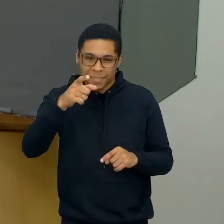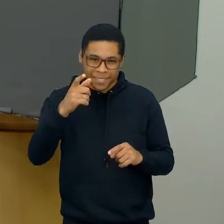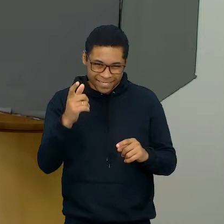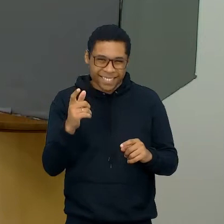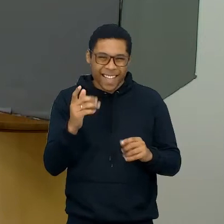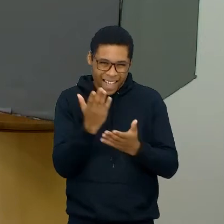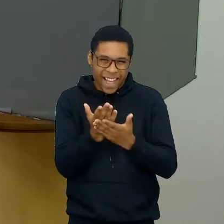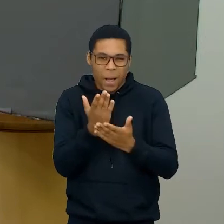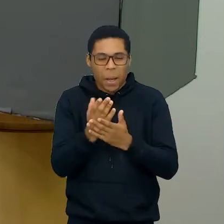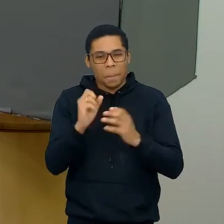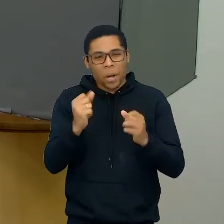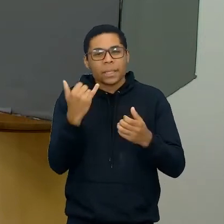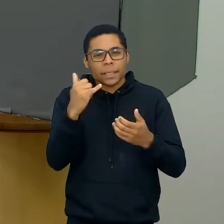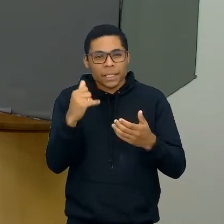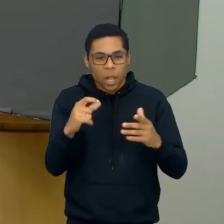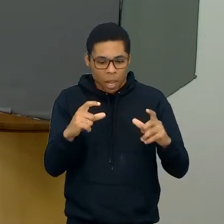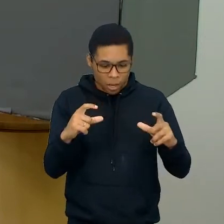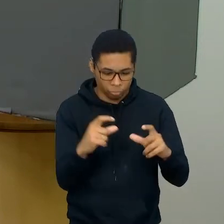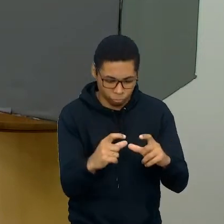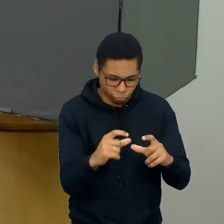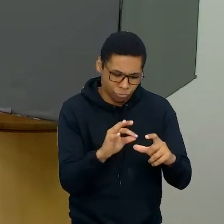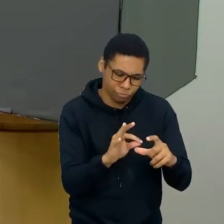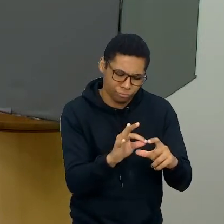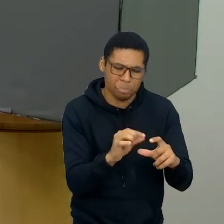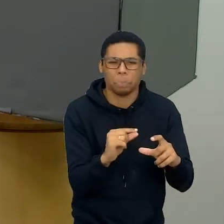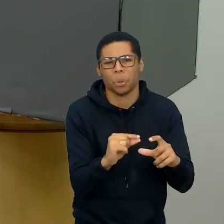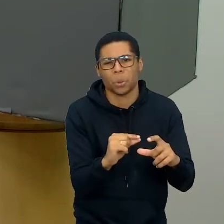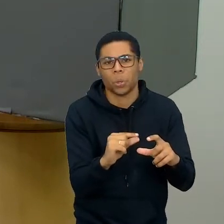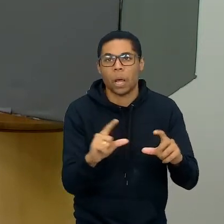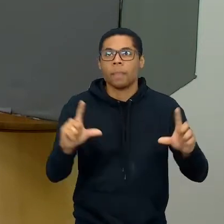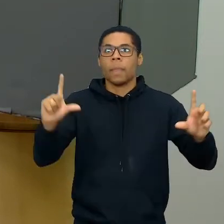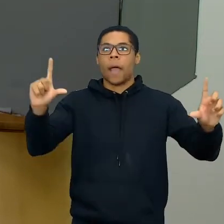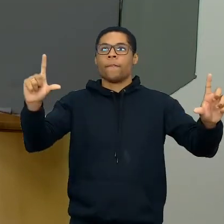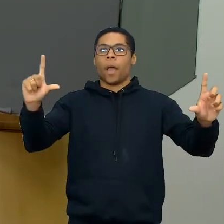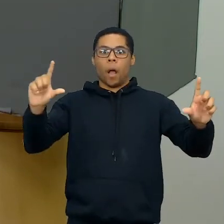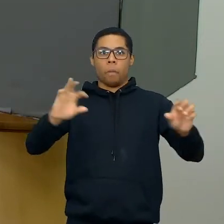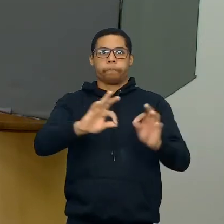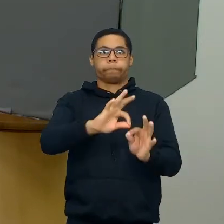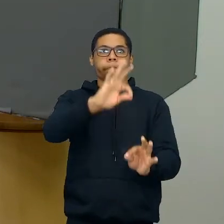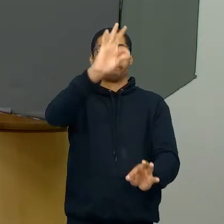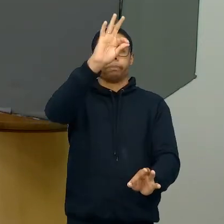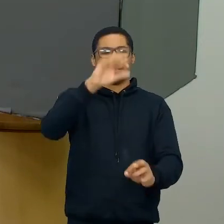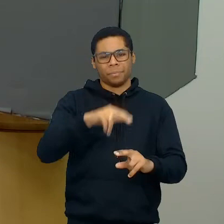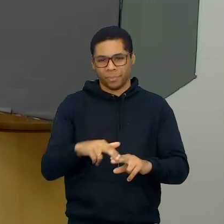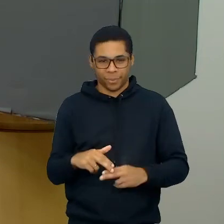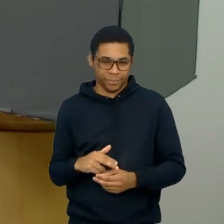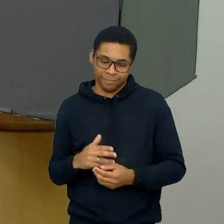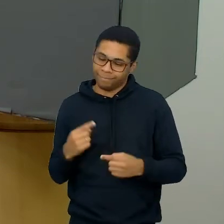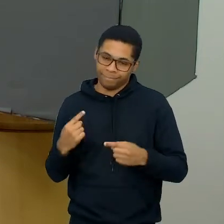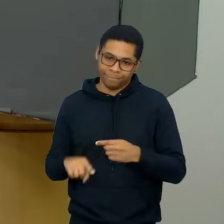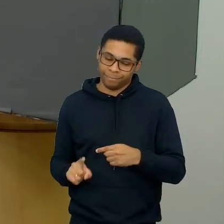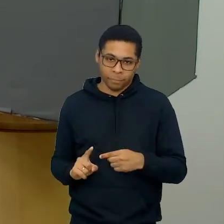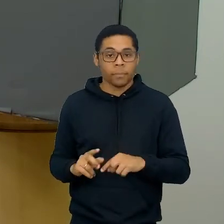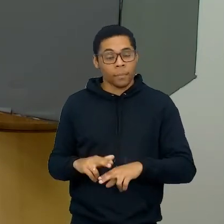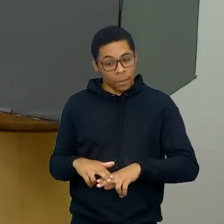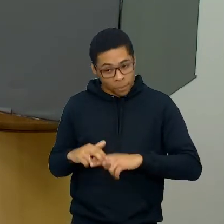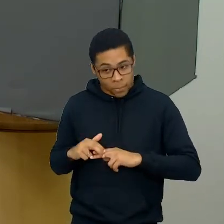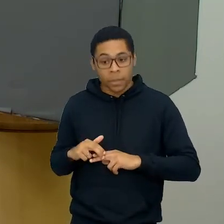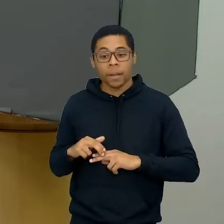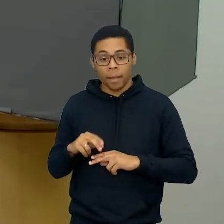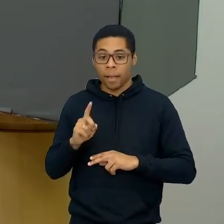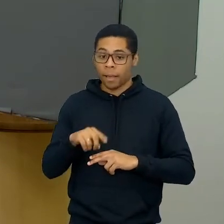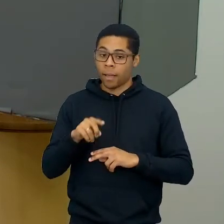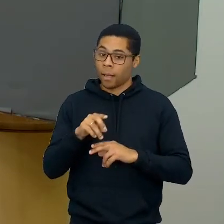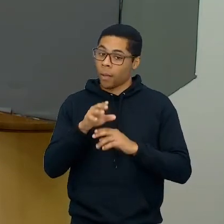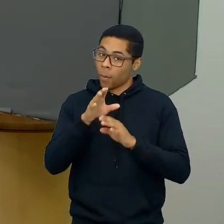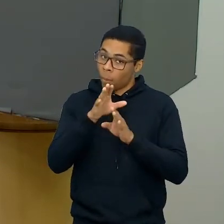a nossa aula, se é a TV, enfim, ela vai aparecer numa escala diferente. Então, essa tarefa é uma já orientação